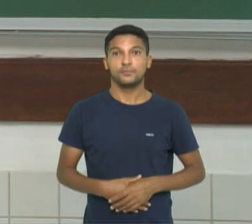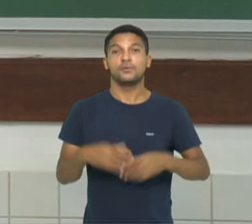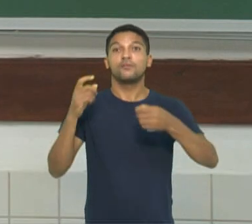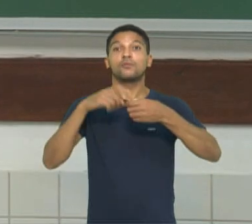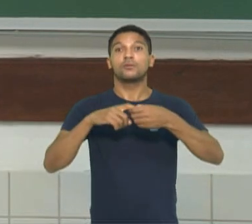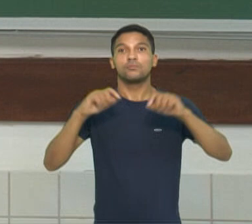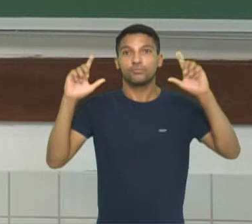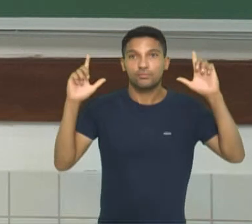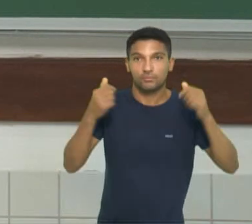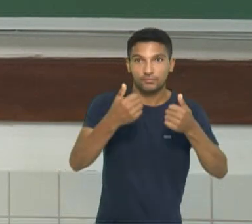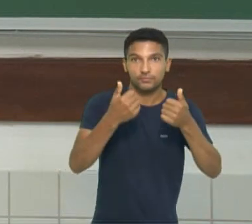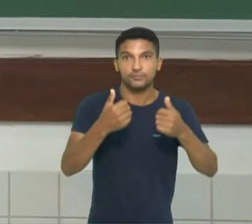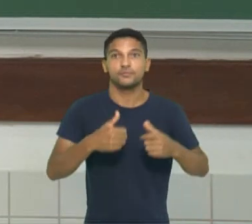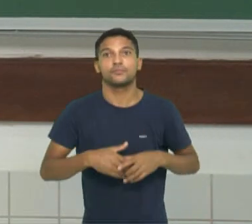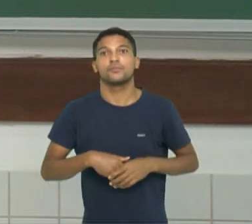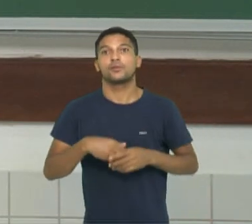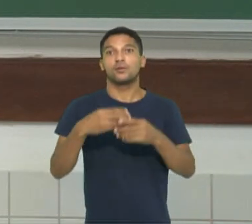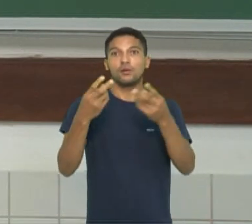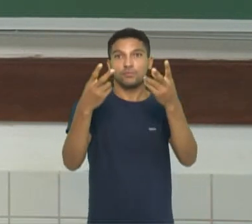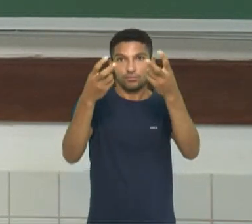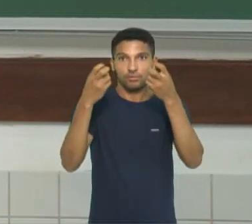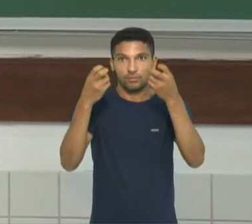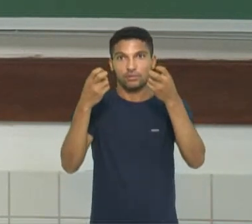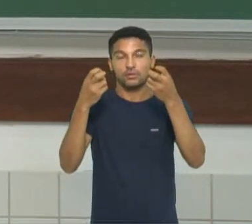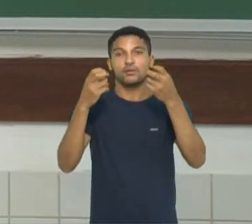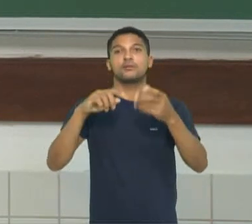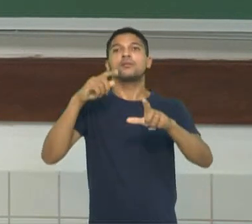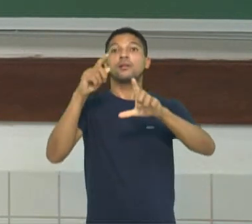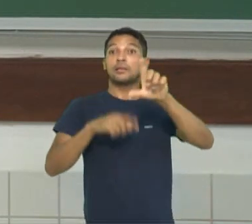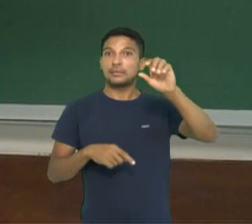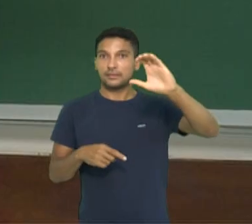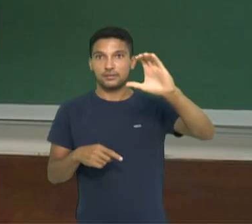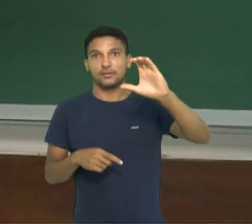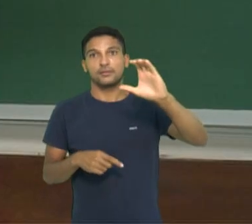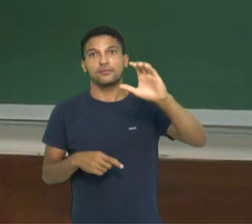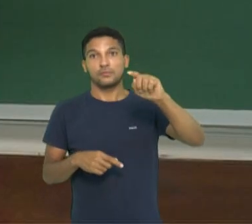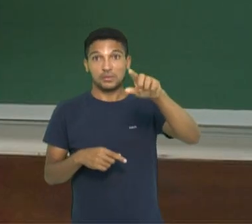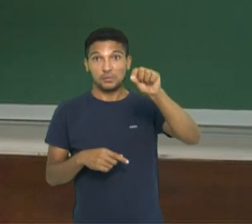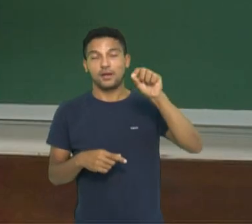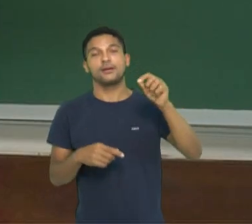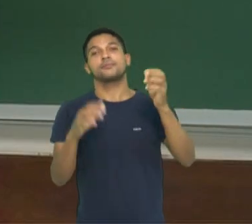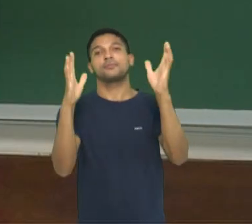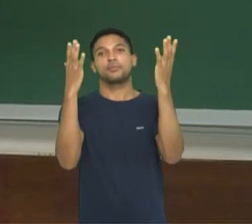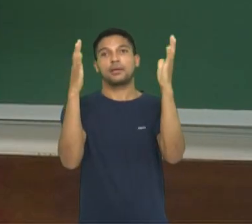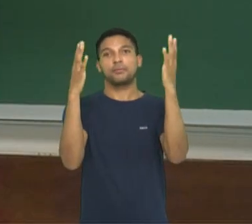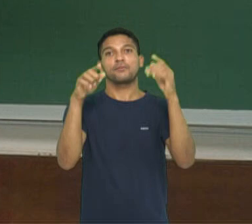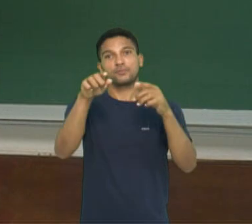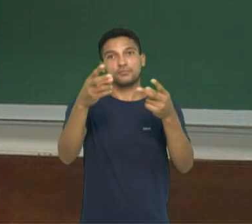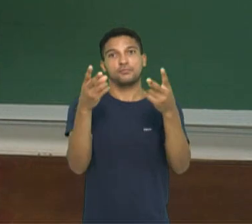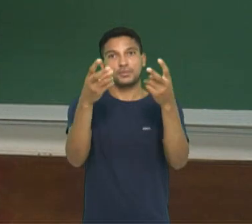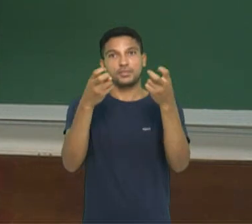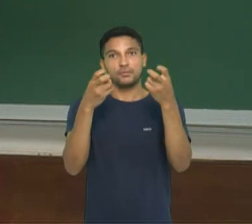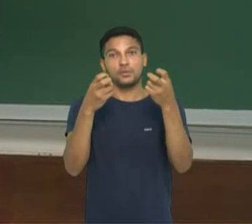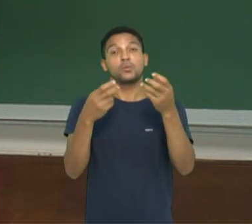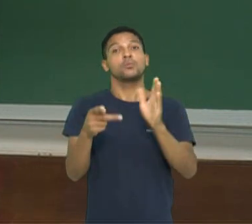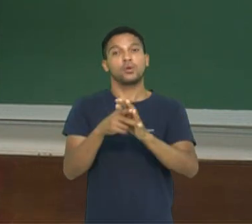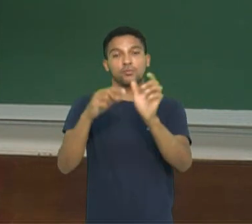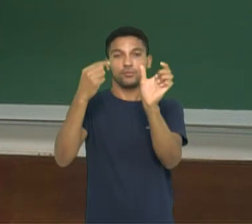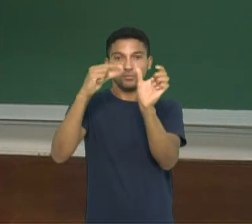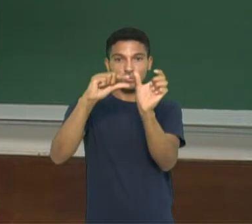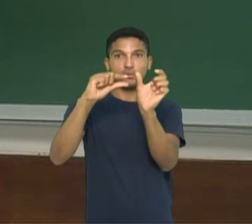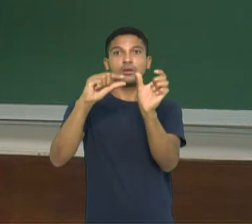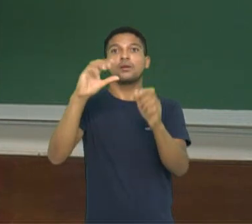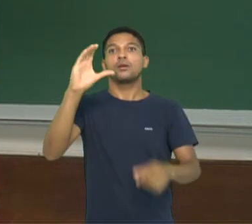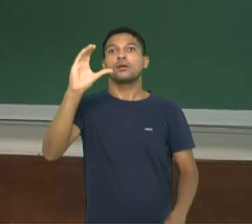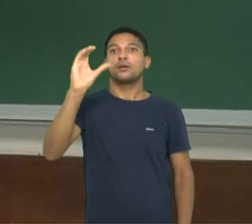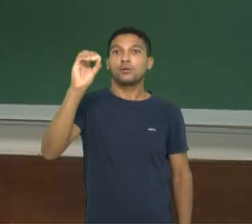Retomando então, pessoal, observem lá quem assinalou a letra C. Parabéns, né? Conseguiu captar aí quais são as conjunções adversativas